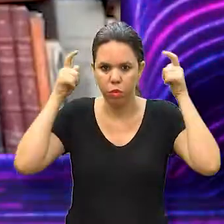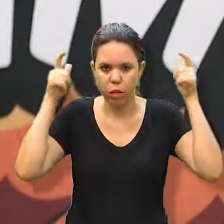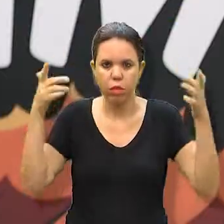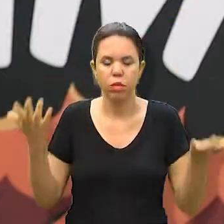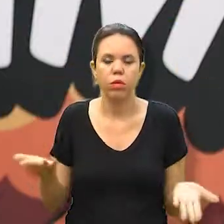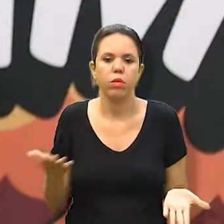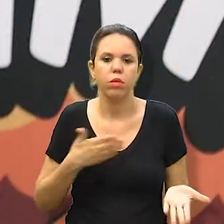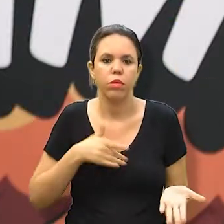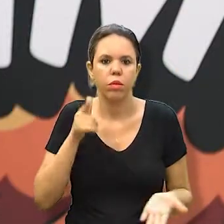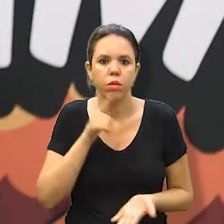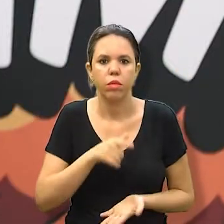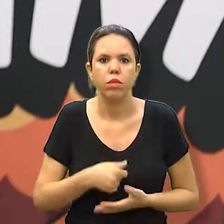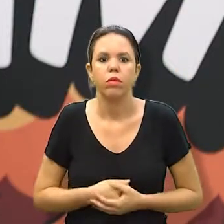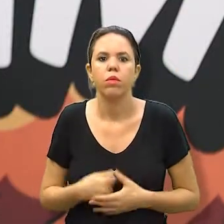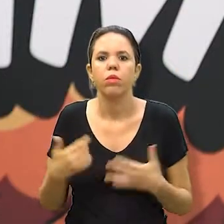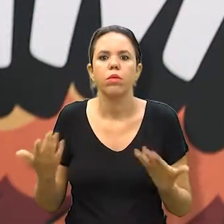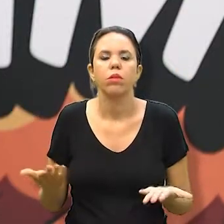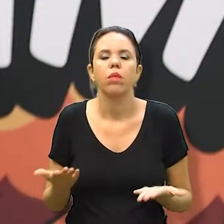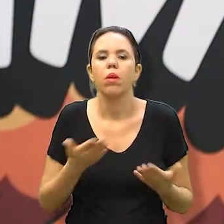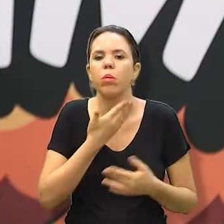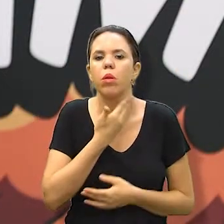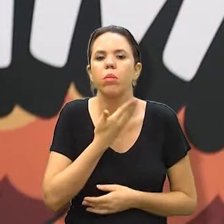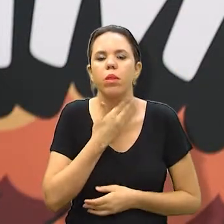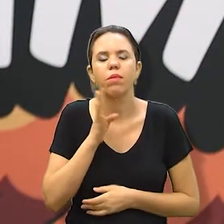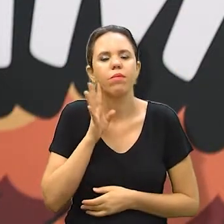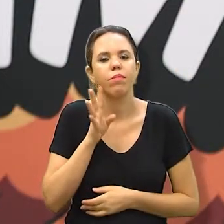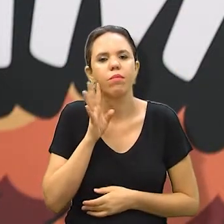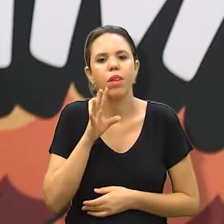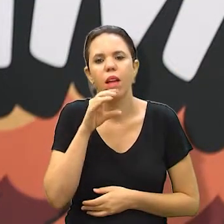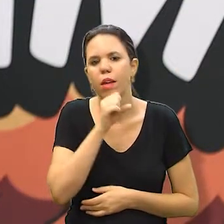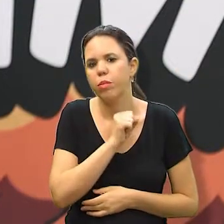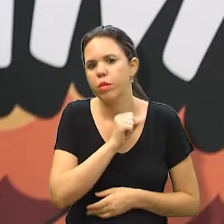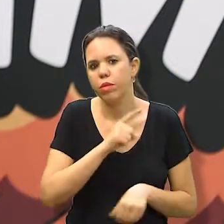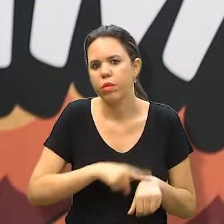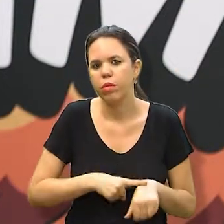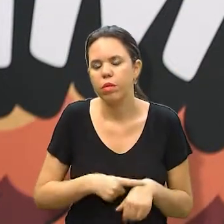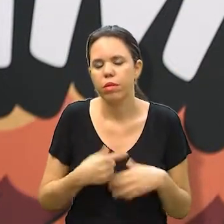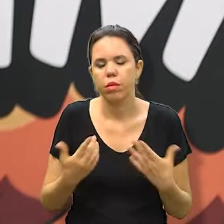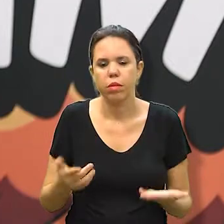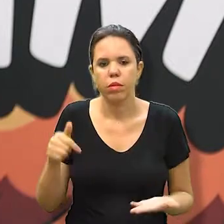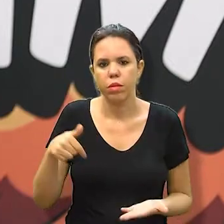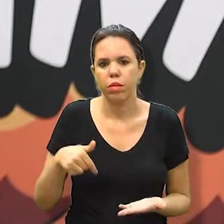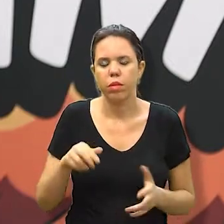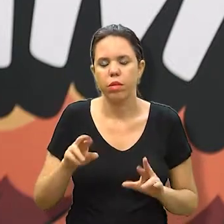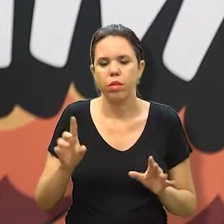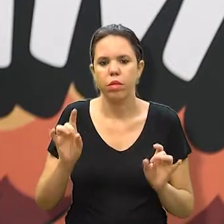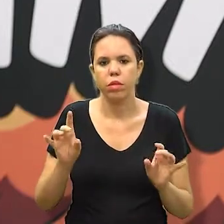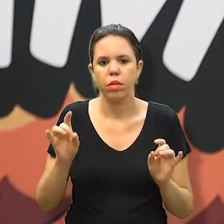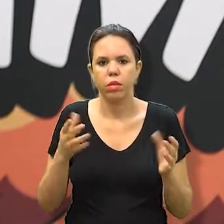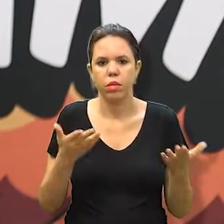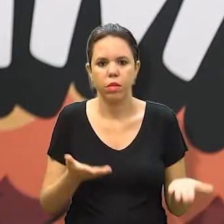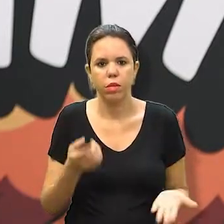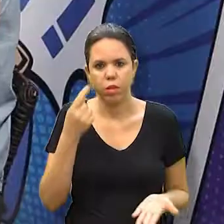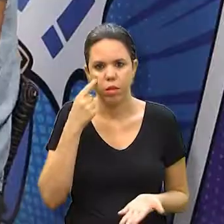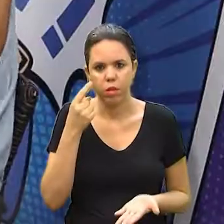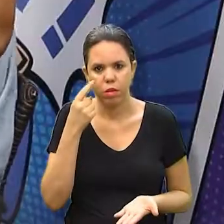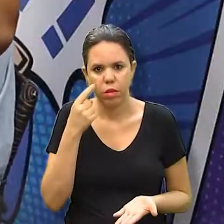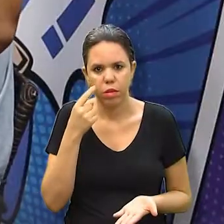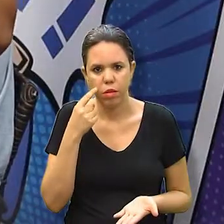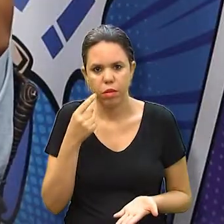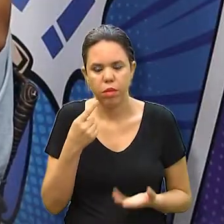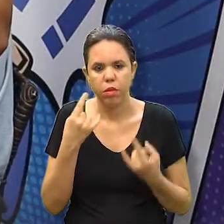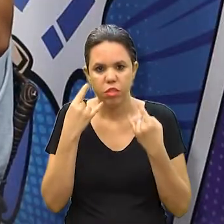forma. Pô, quando o papo é bom, passa super rápido, e aqui não foi diferente. E olha só,